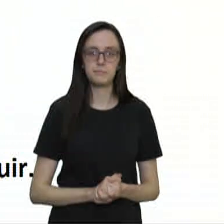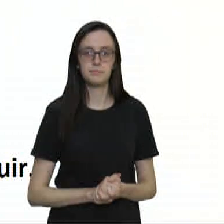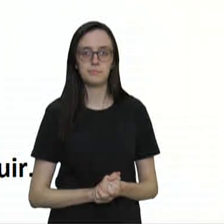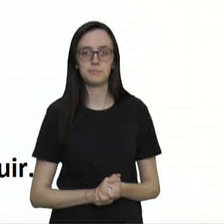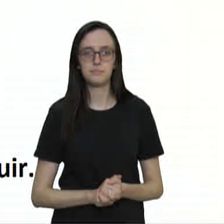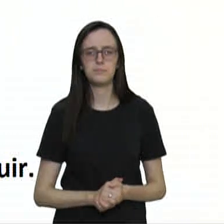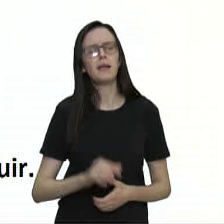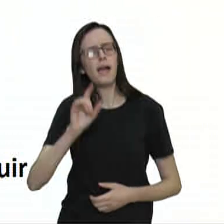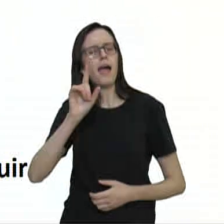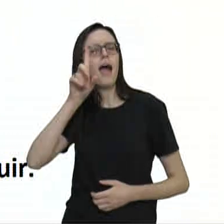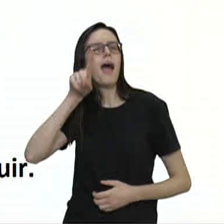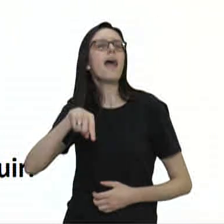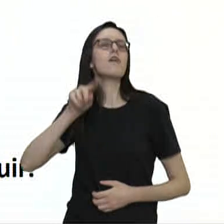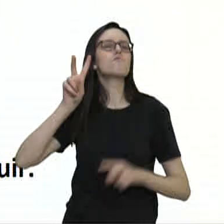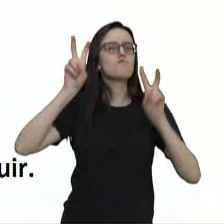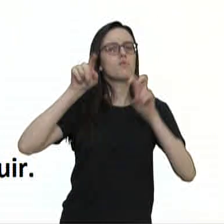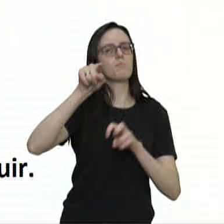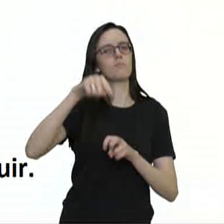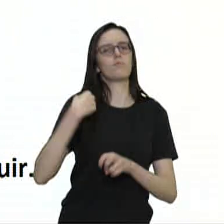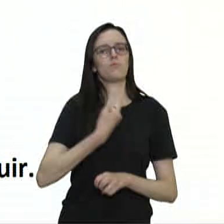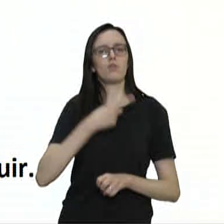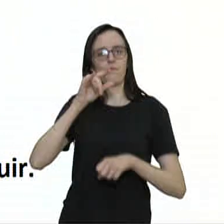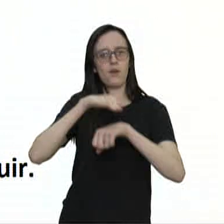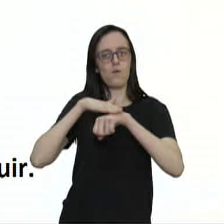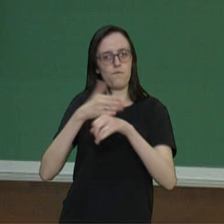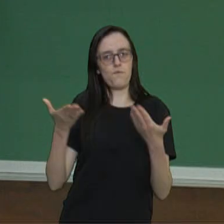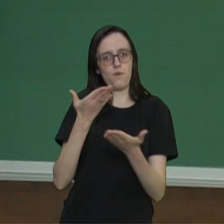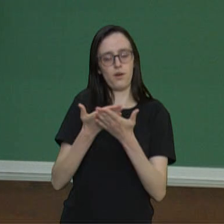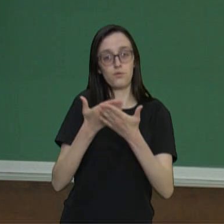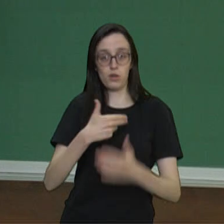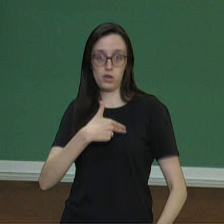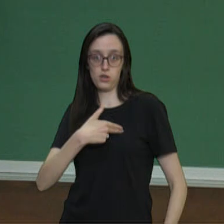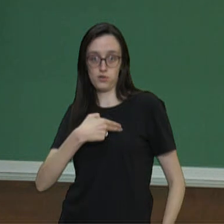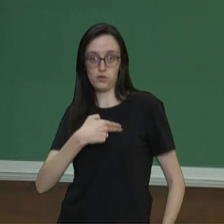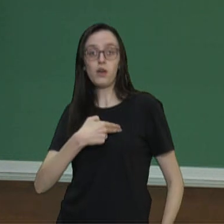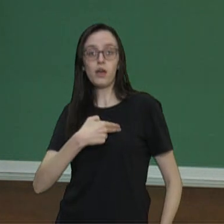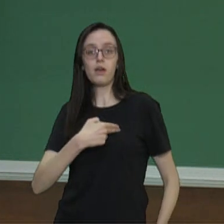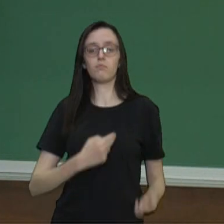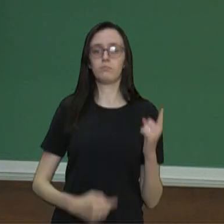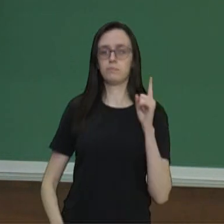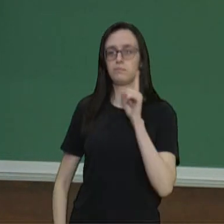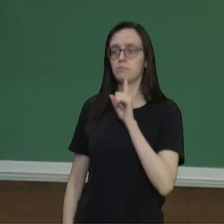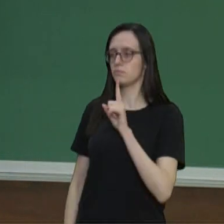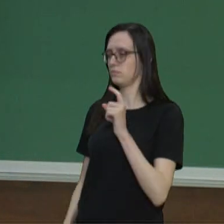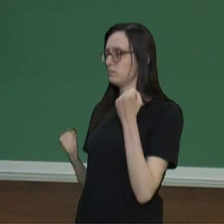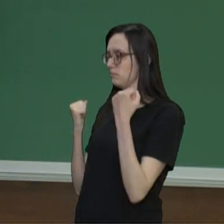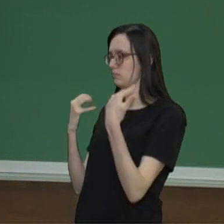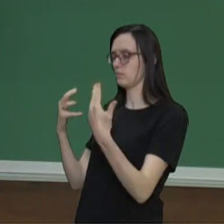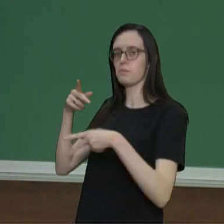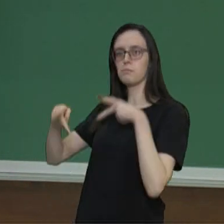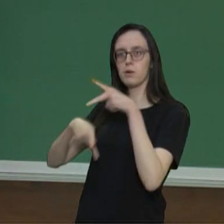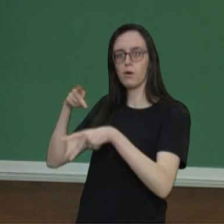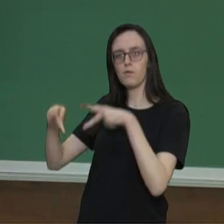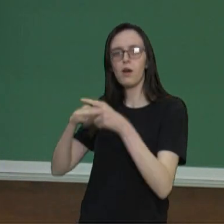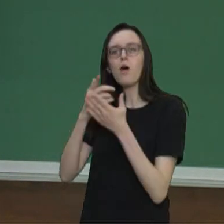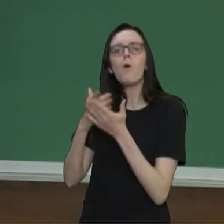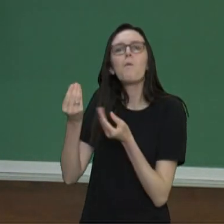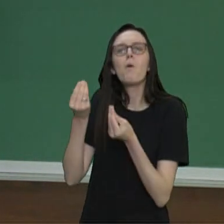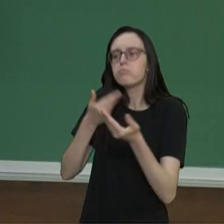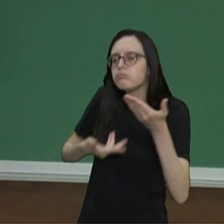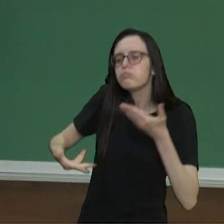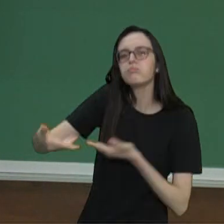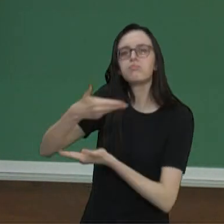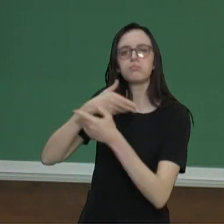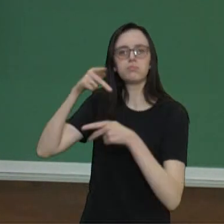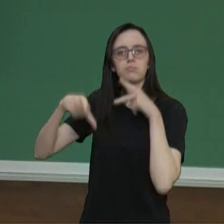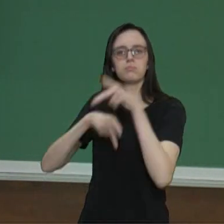um pouquinho sobre isso que a gente vai conversar na aula de hoje. O Getúlio Vargas chegando próximo ao povo e como ele começa a lidar com o